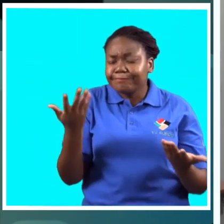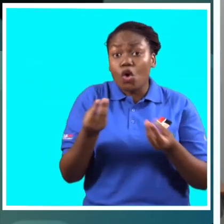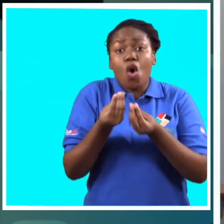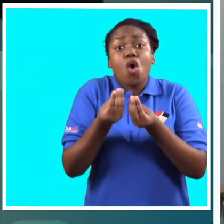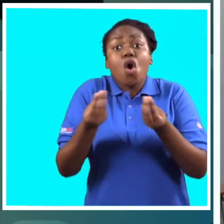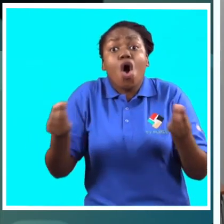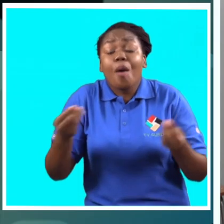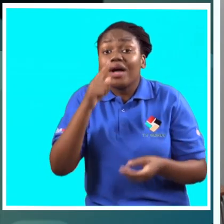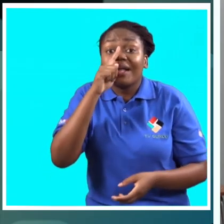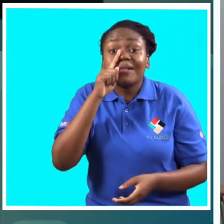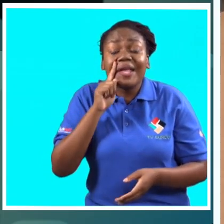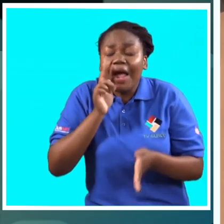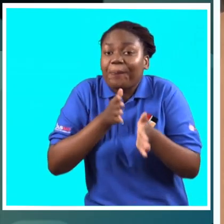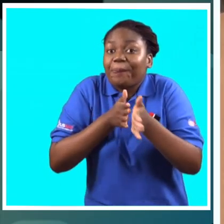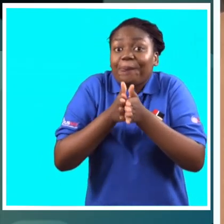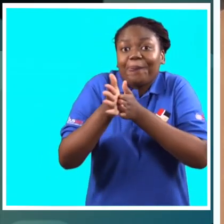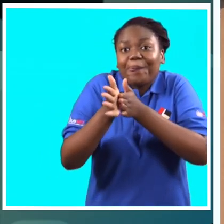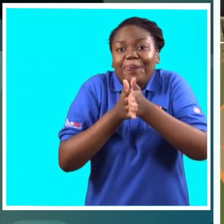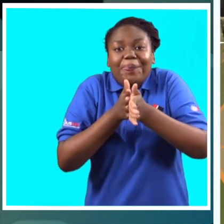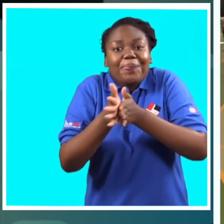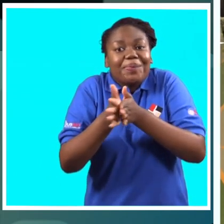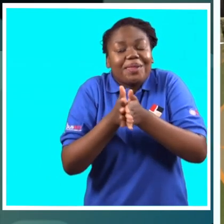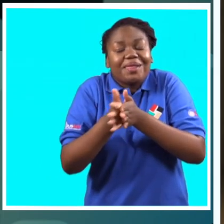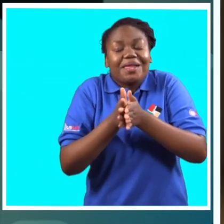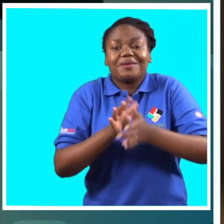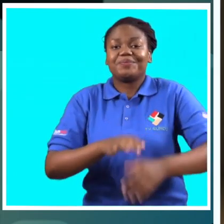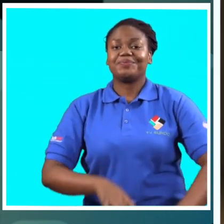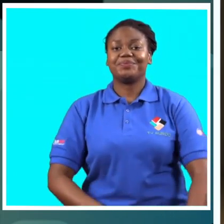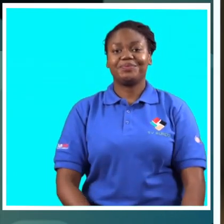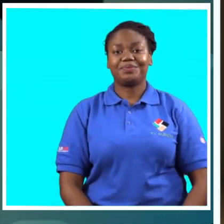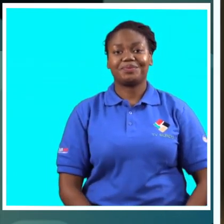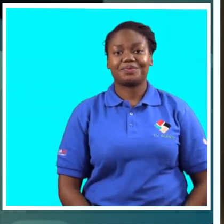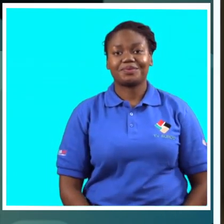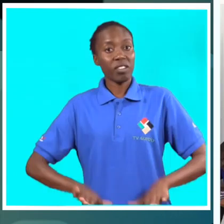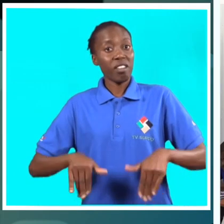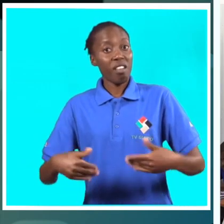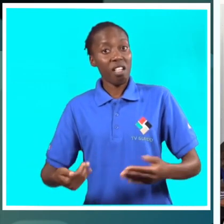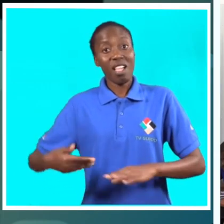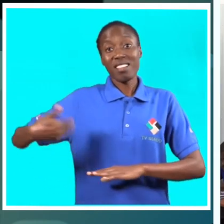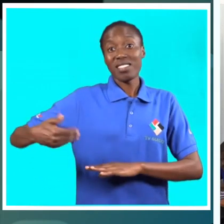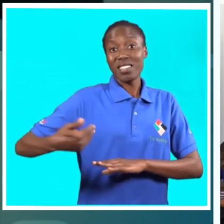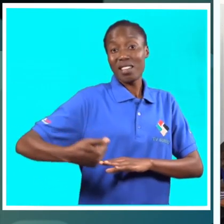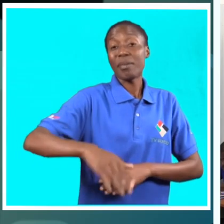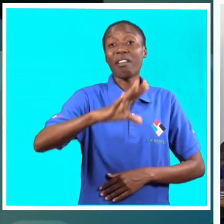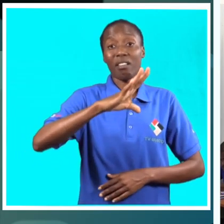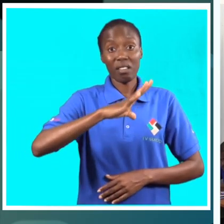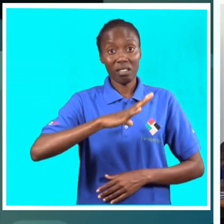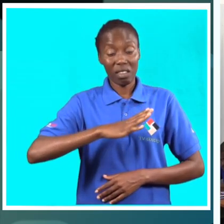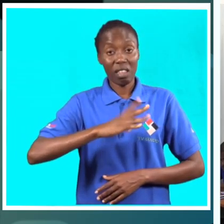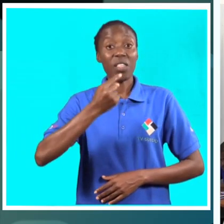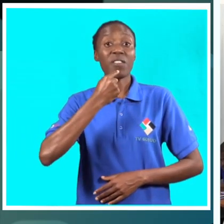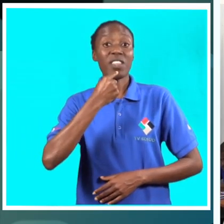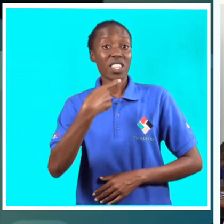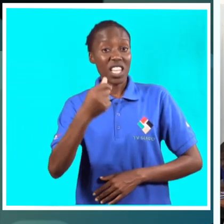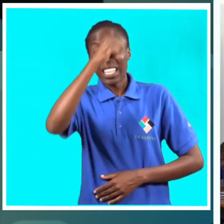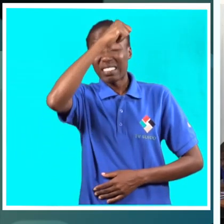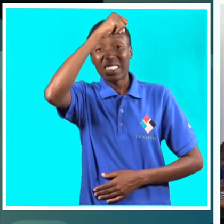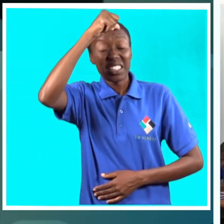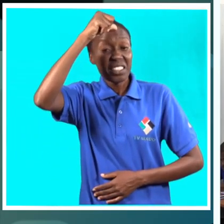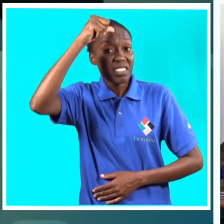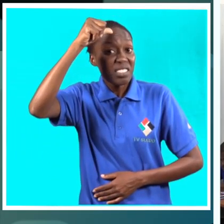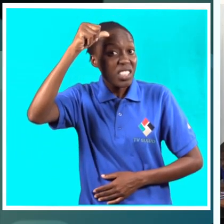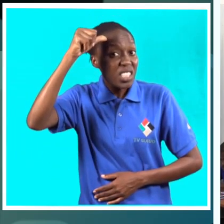pessoas portadoras de deficiência auditiva, infelizmente. Os formadores do INEF compreendem que as turmas inclusivas serão